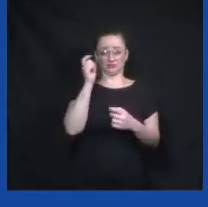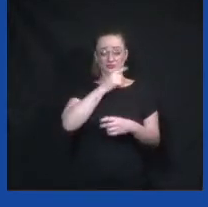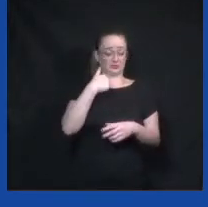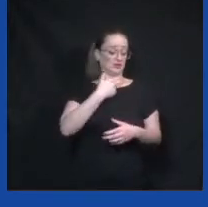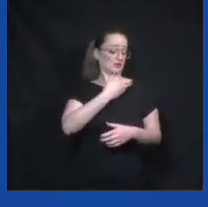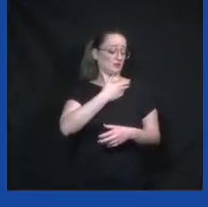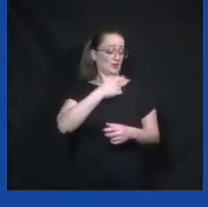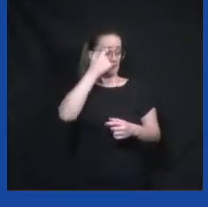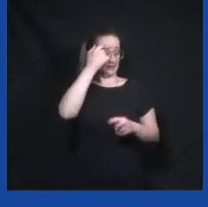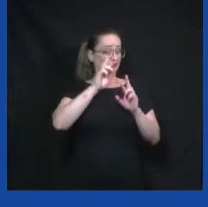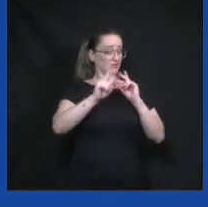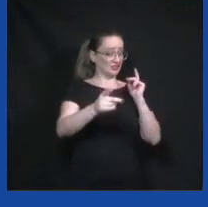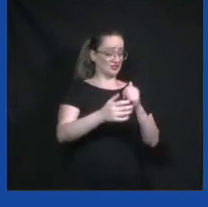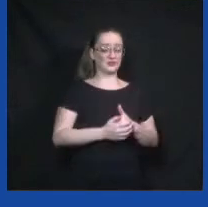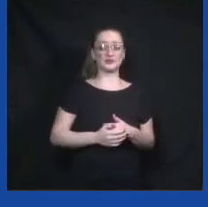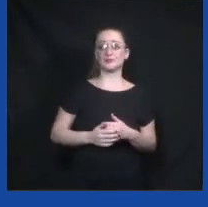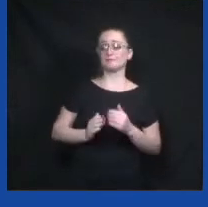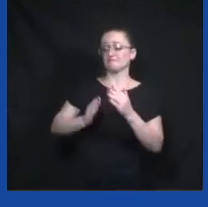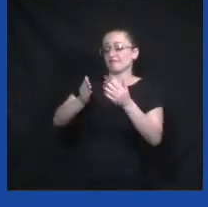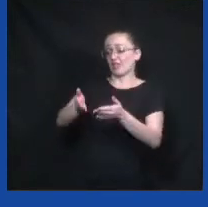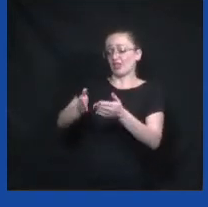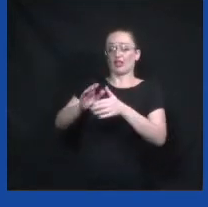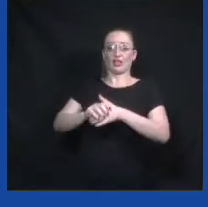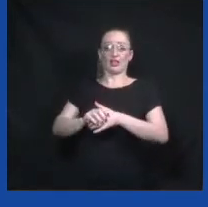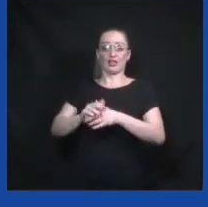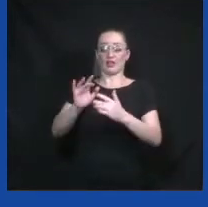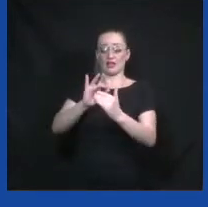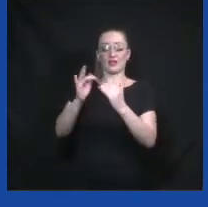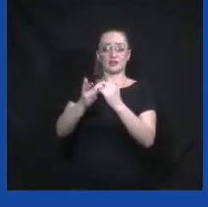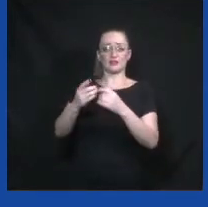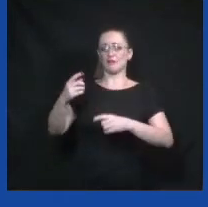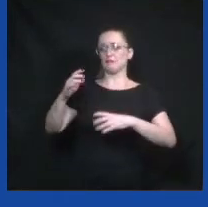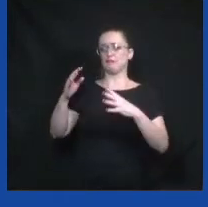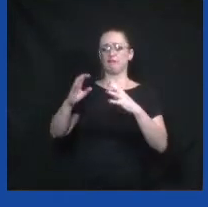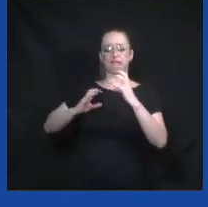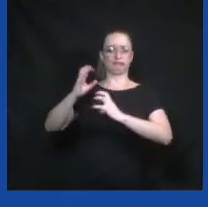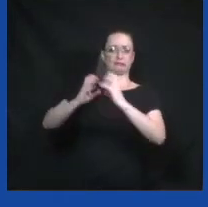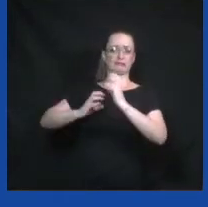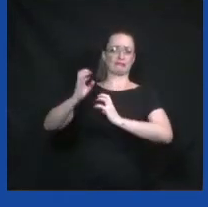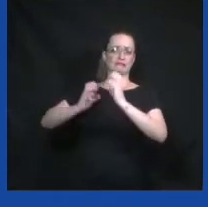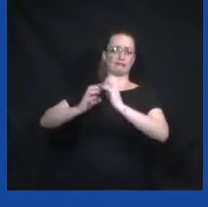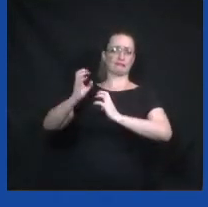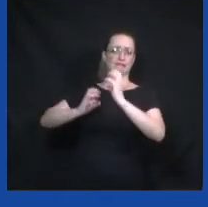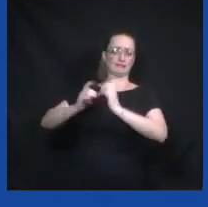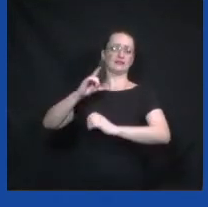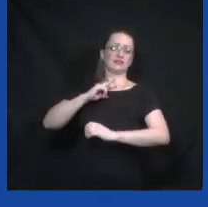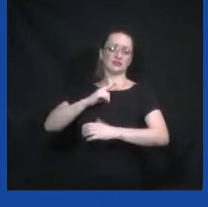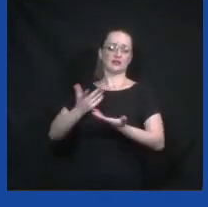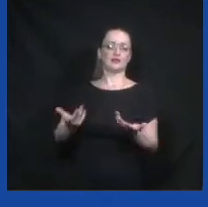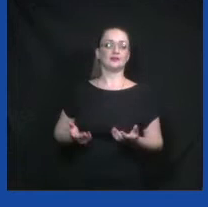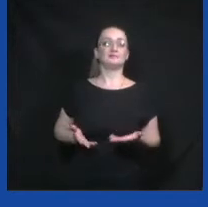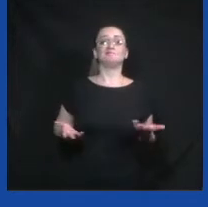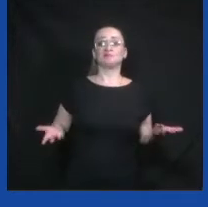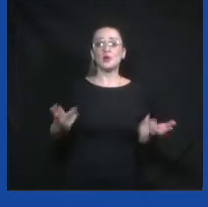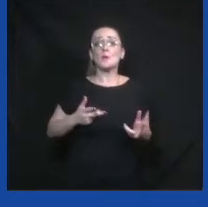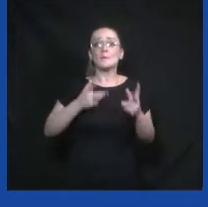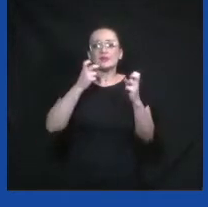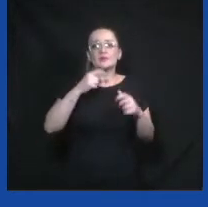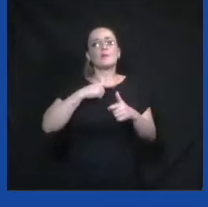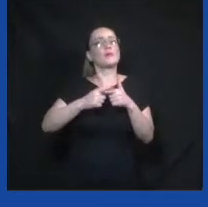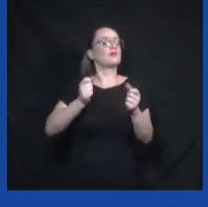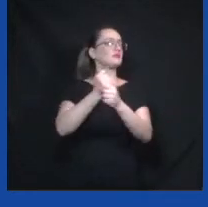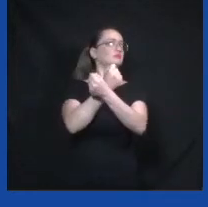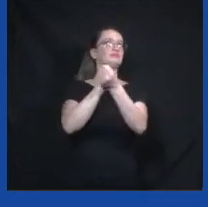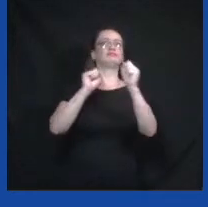que pensam diferente, colegas, a gente vê numa rede social ultra polarizada, com discursos de ódio. Então, acho que a gente tem um grande problema aqui, né?